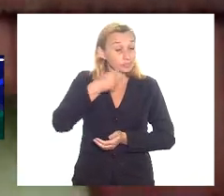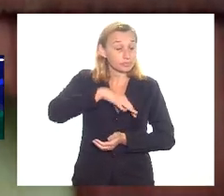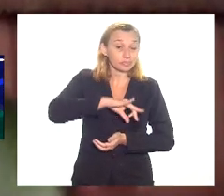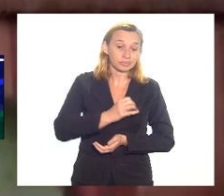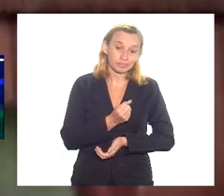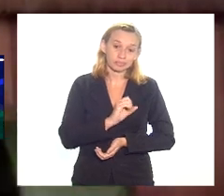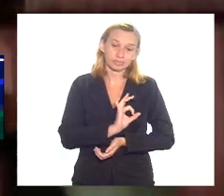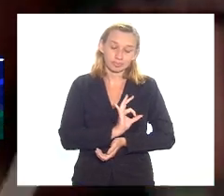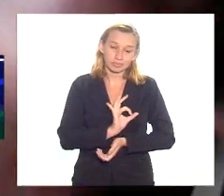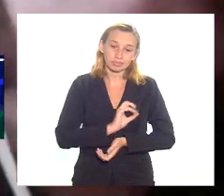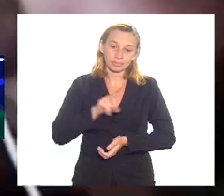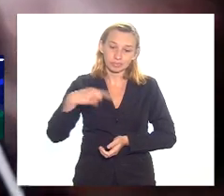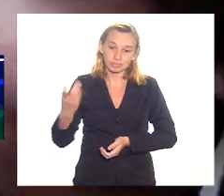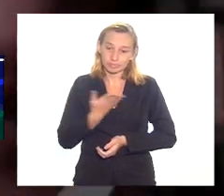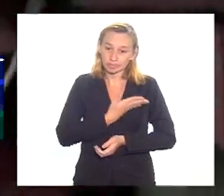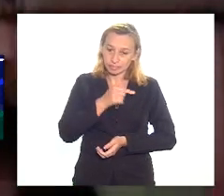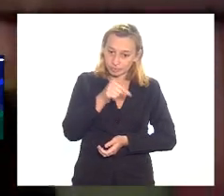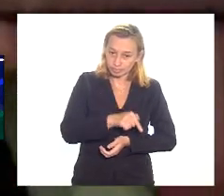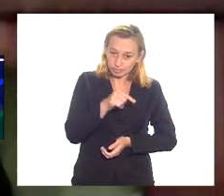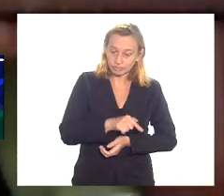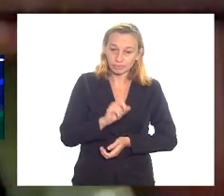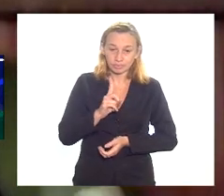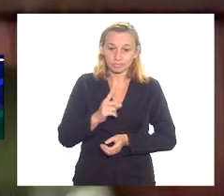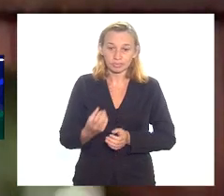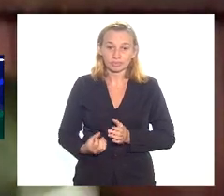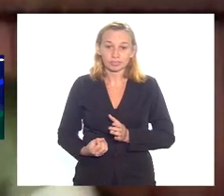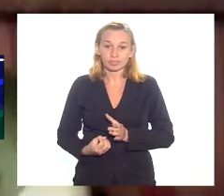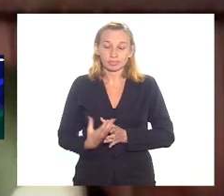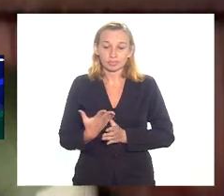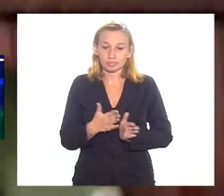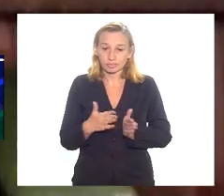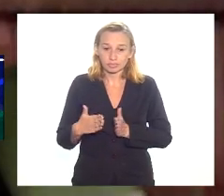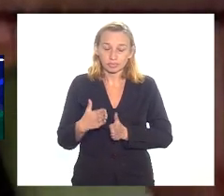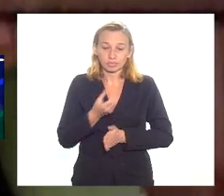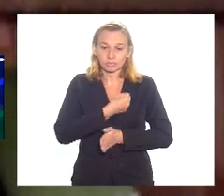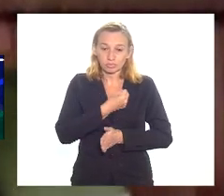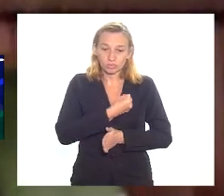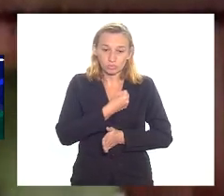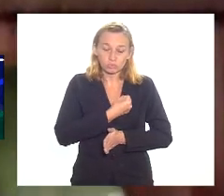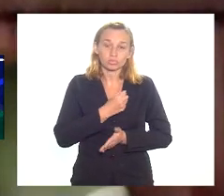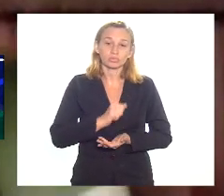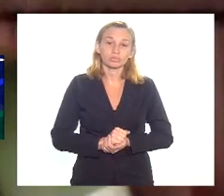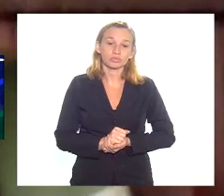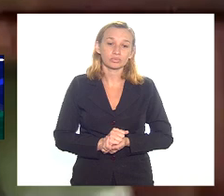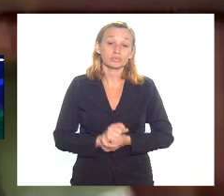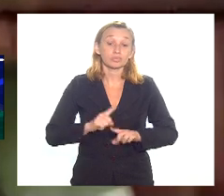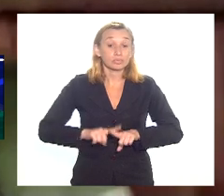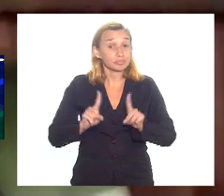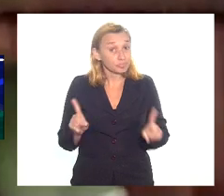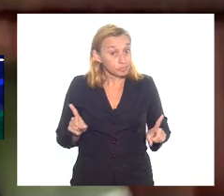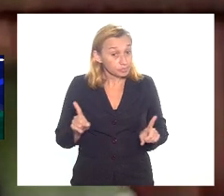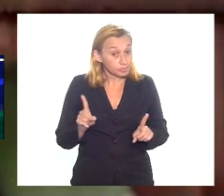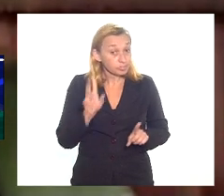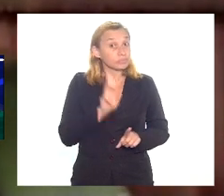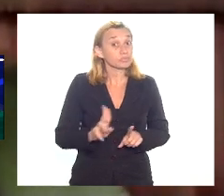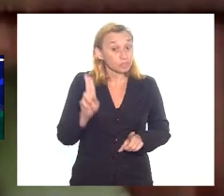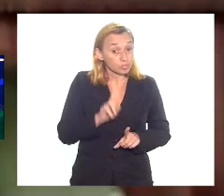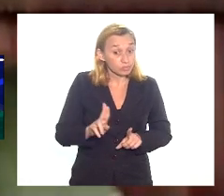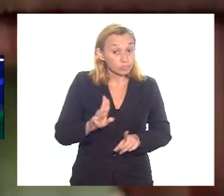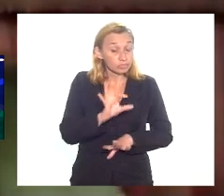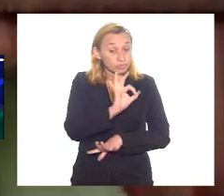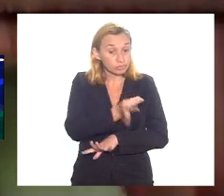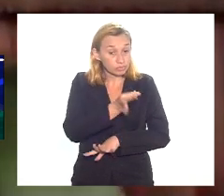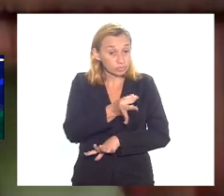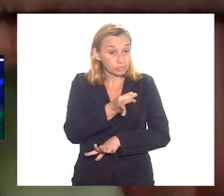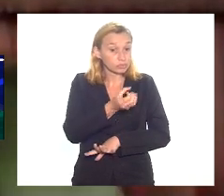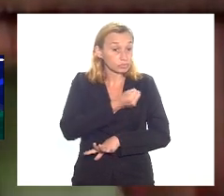demais colegas aqui, não só da produção de dados, da compilação desses dados, mas da utilização adequada